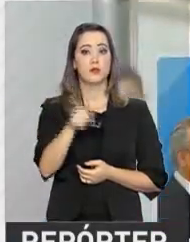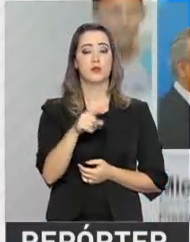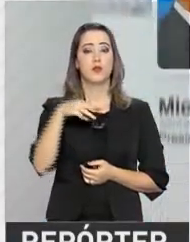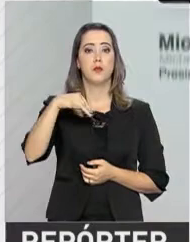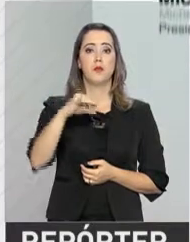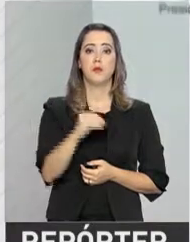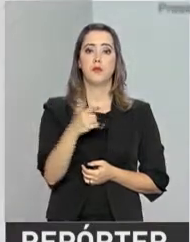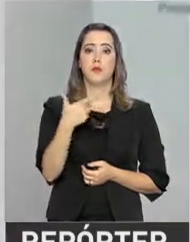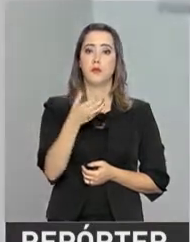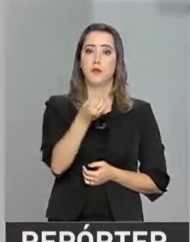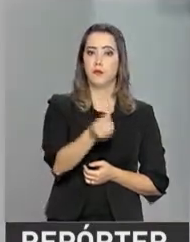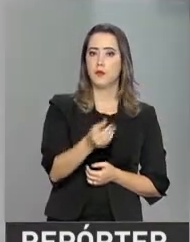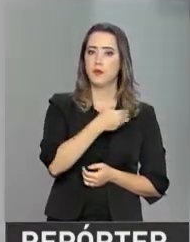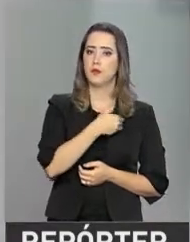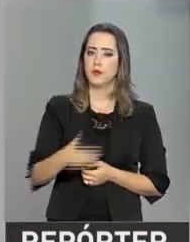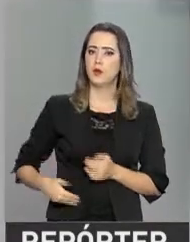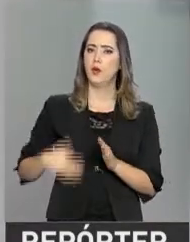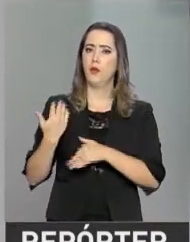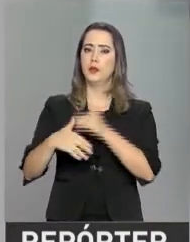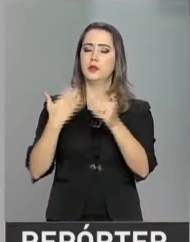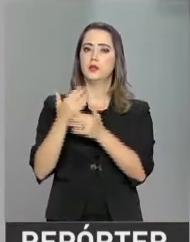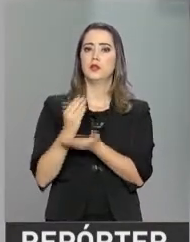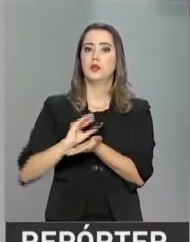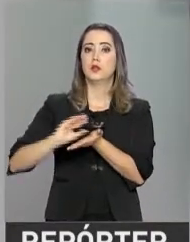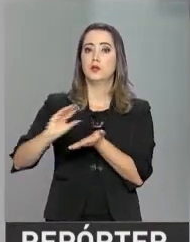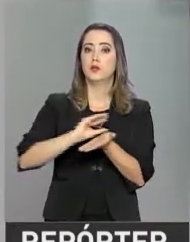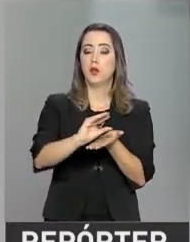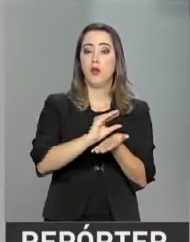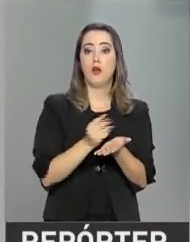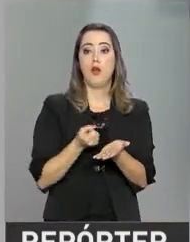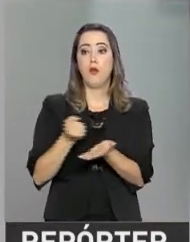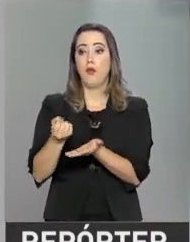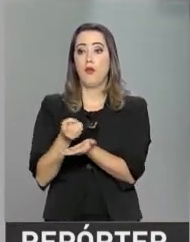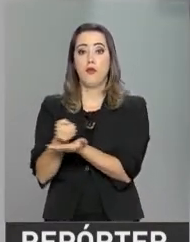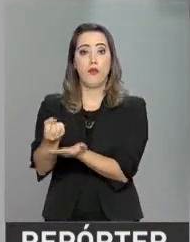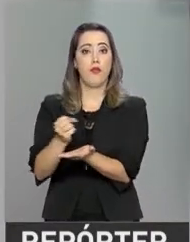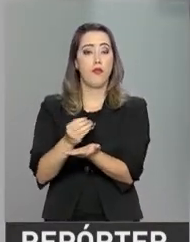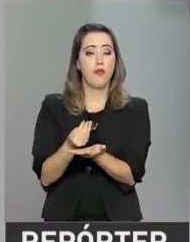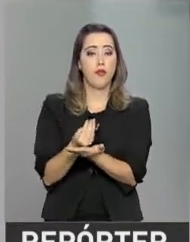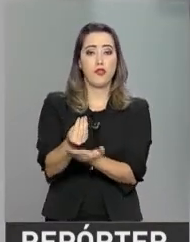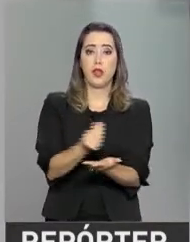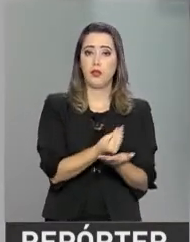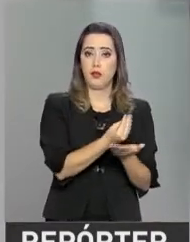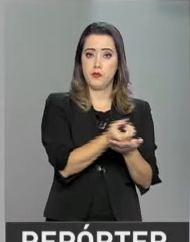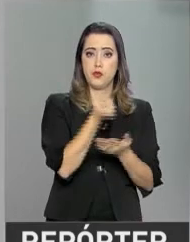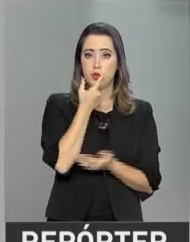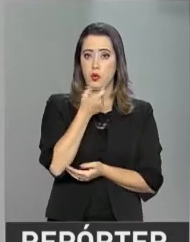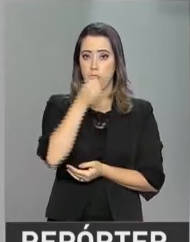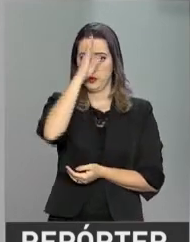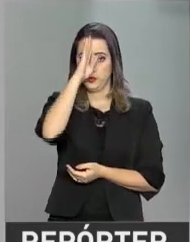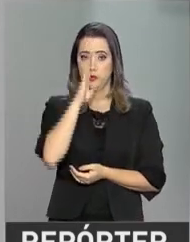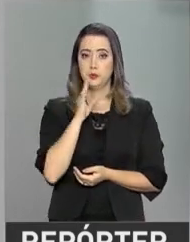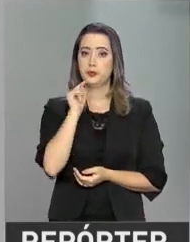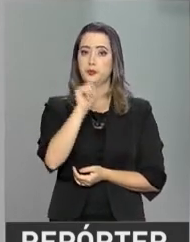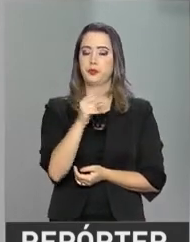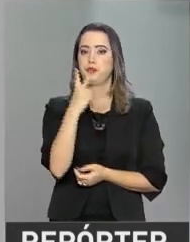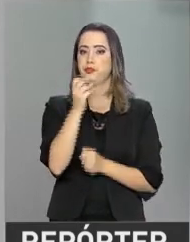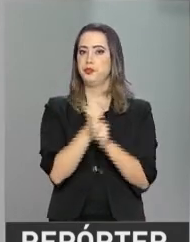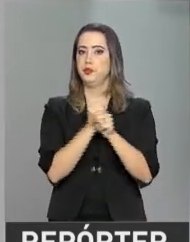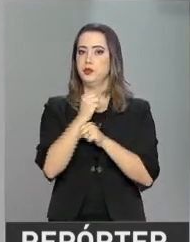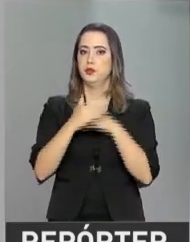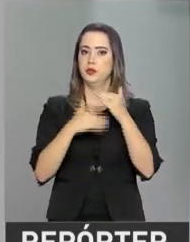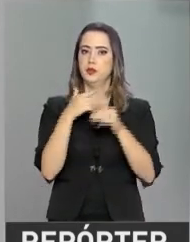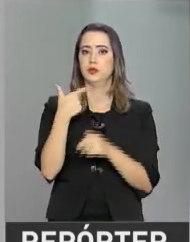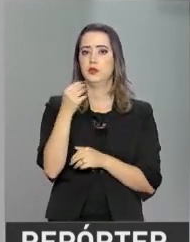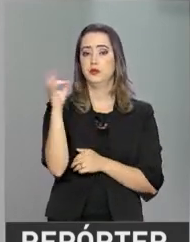maio de 2016 o governo aumentou a distribuição de remédios de graça pelo programa farmácia popular em dois anos o crescimento